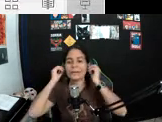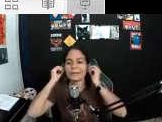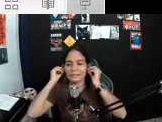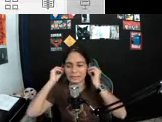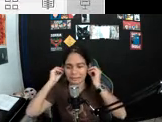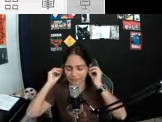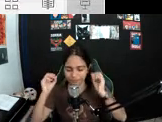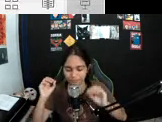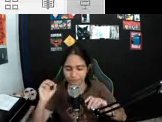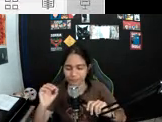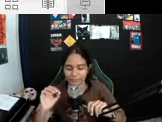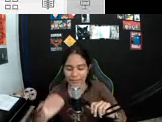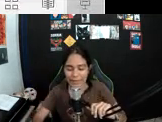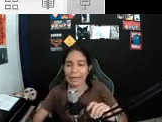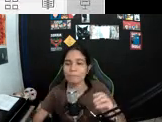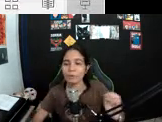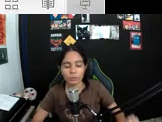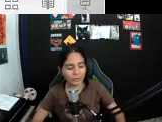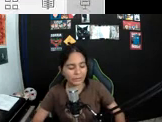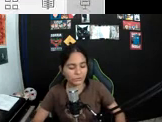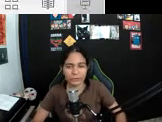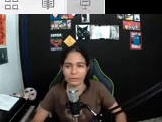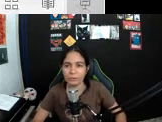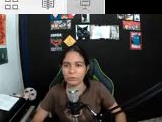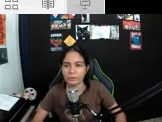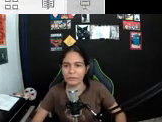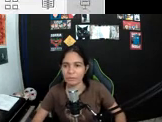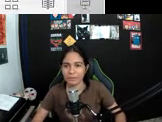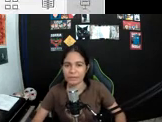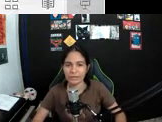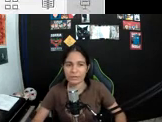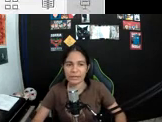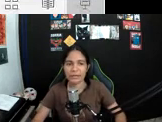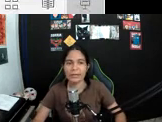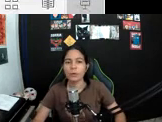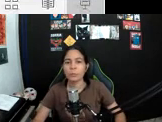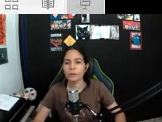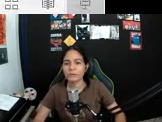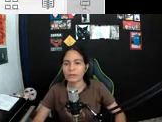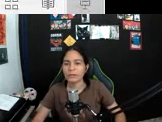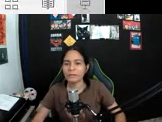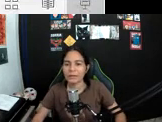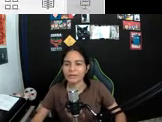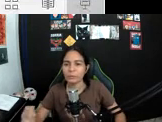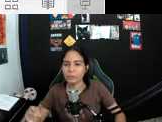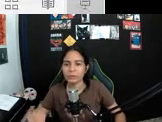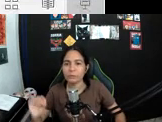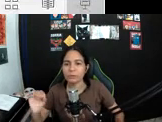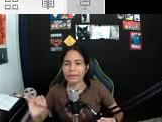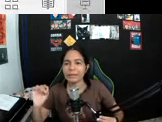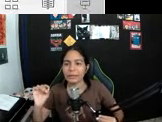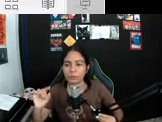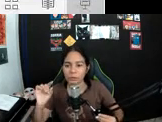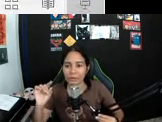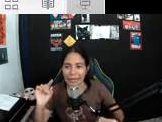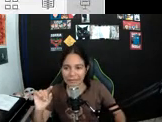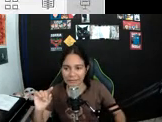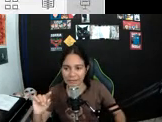um parênteses. A própria resolução eu trouxe aqui para vocês, né? O profissional de enfermagem somente